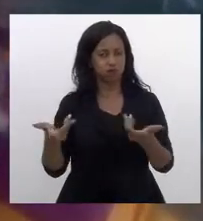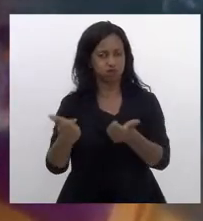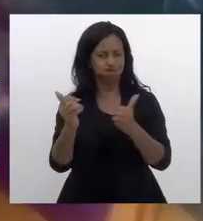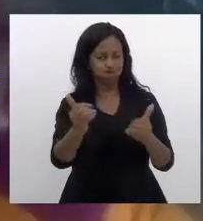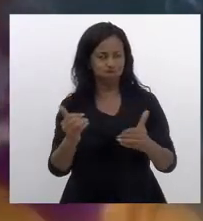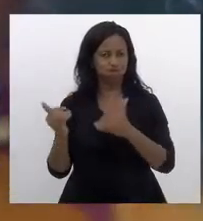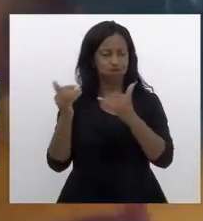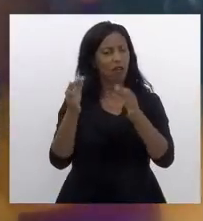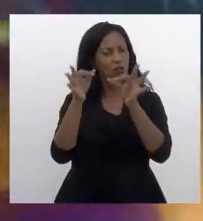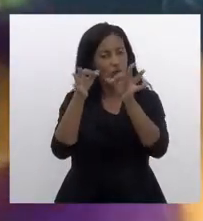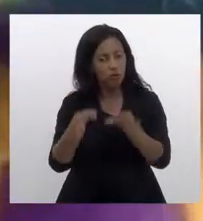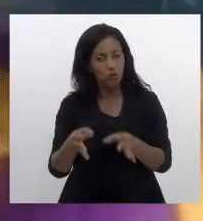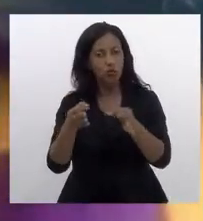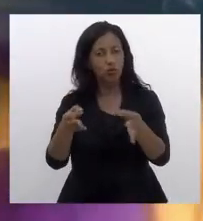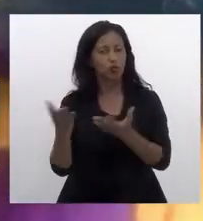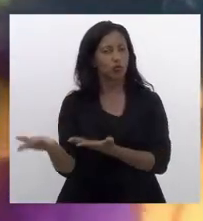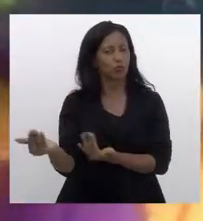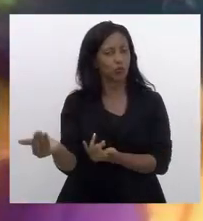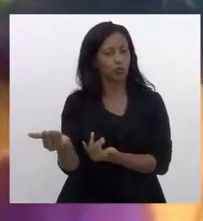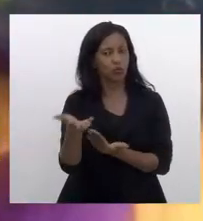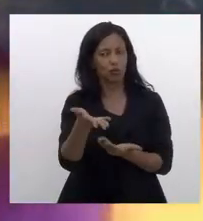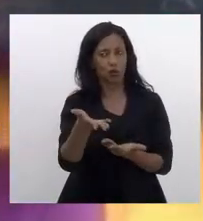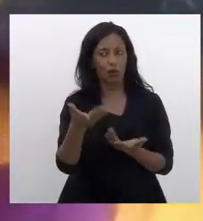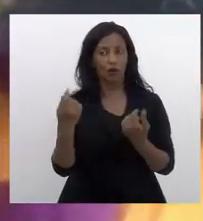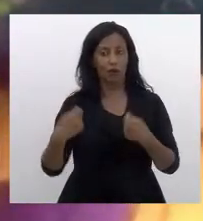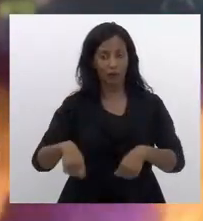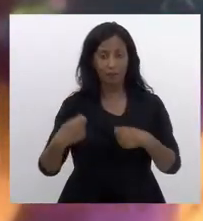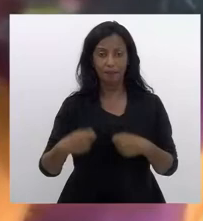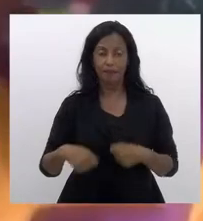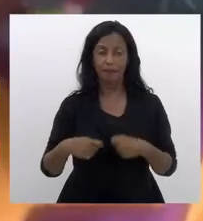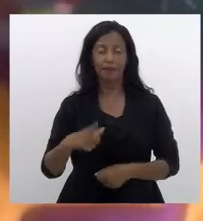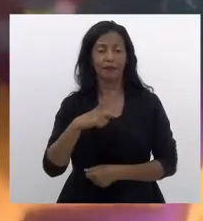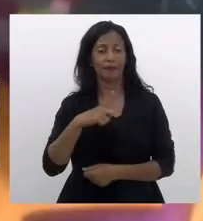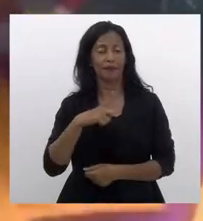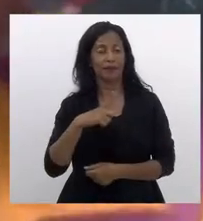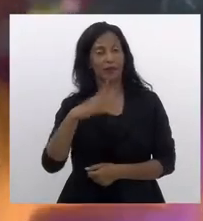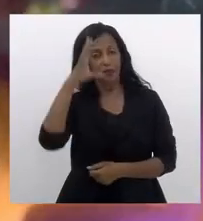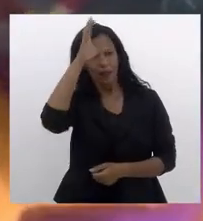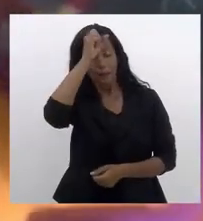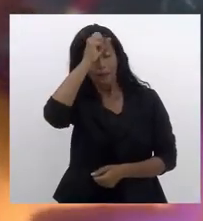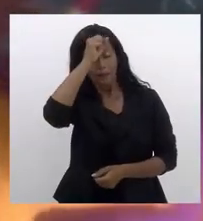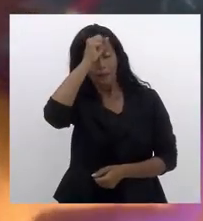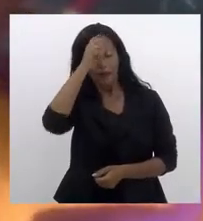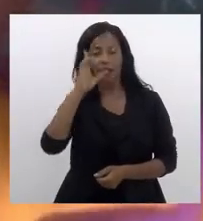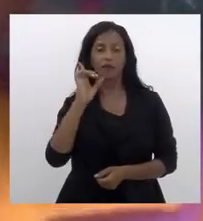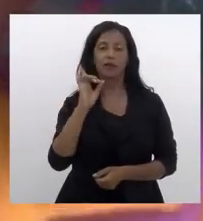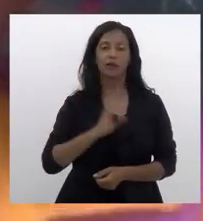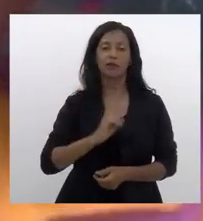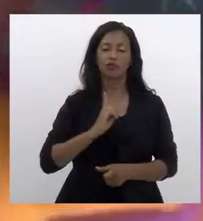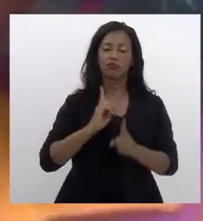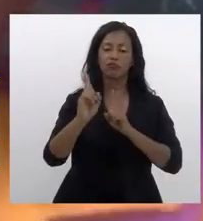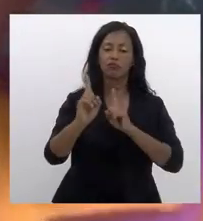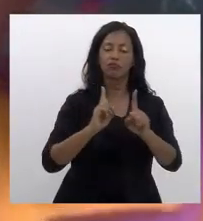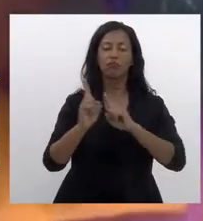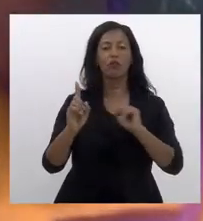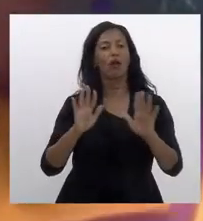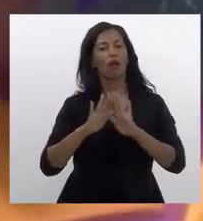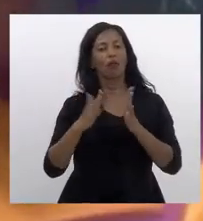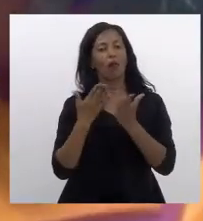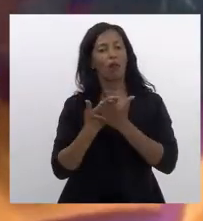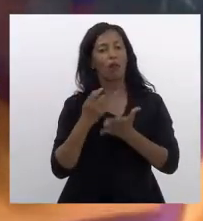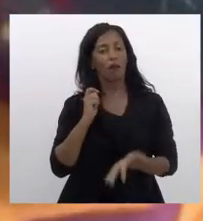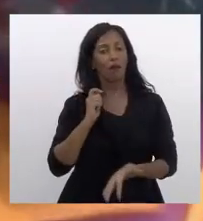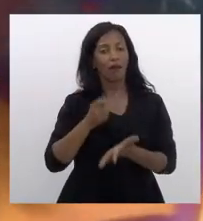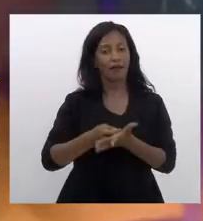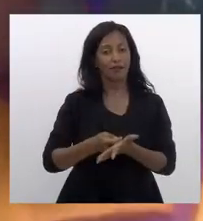meritória e justa à juventude, a esses estudantes que precisam ter a sua aprendizagem, seu direito de ir e voltar da escola garantido,